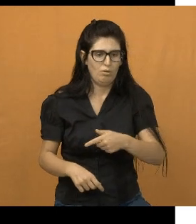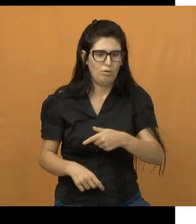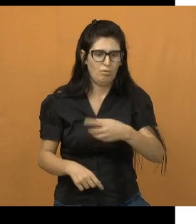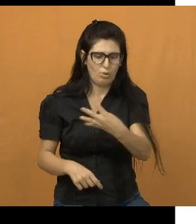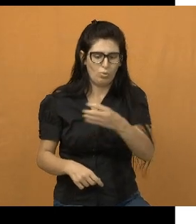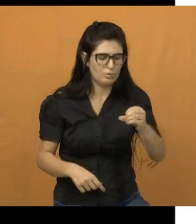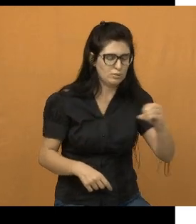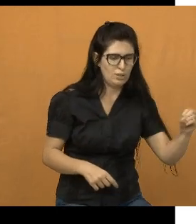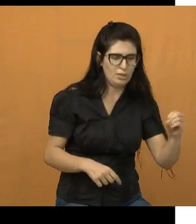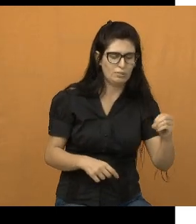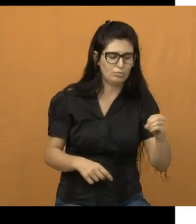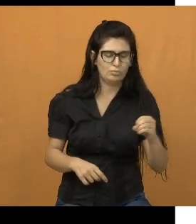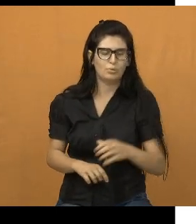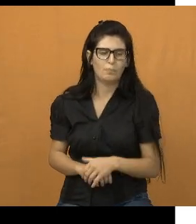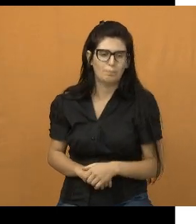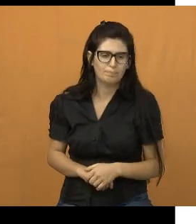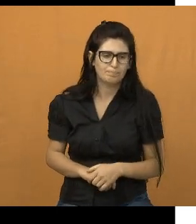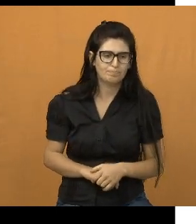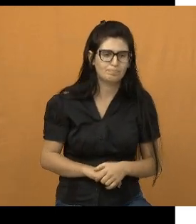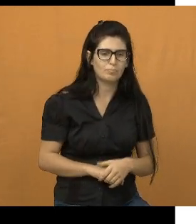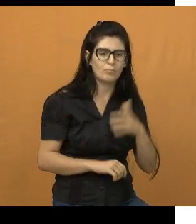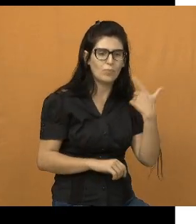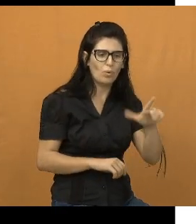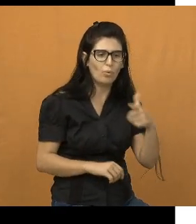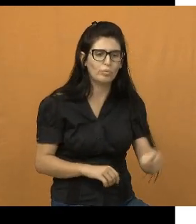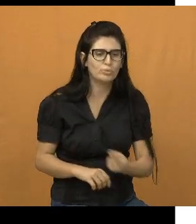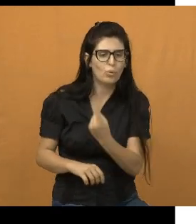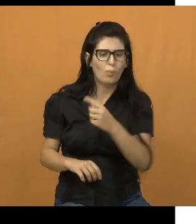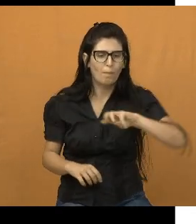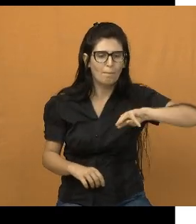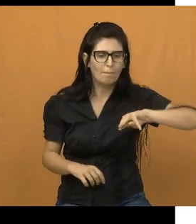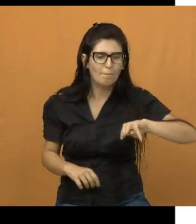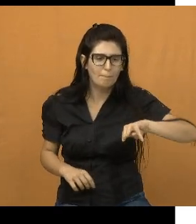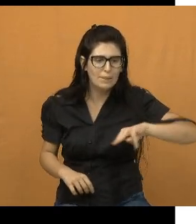1.329.000, aí é que é uma situação que a gente tem que...